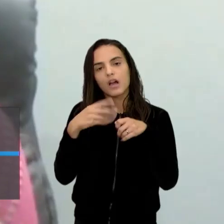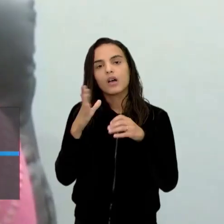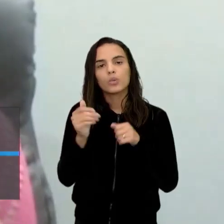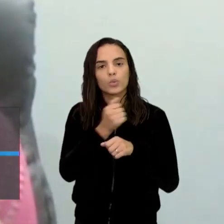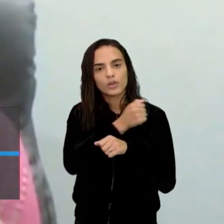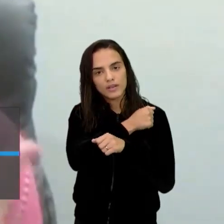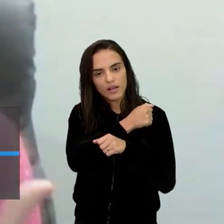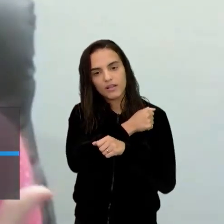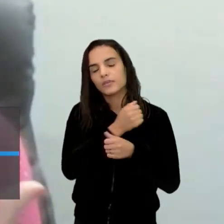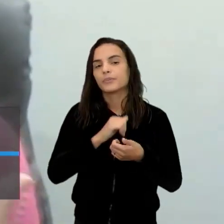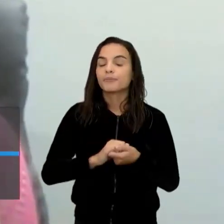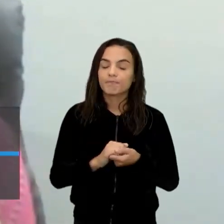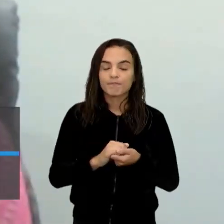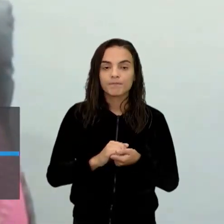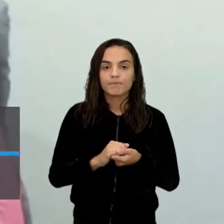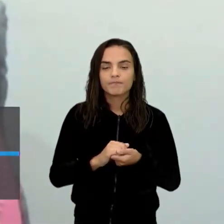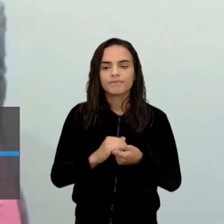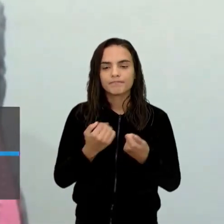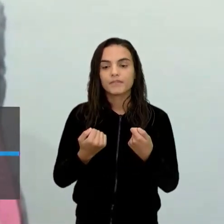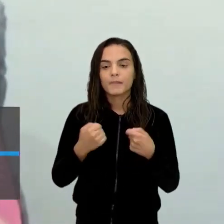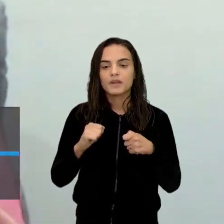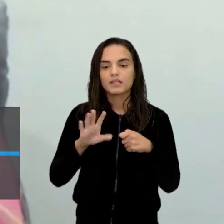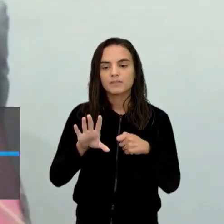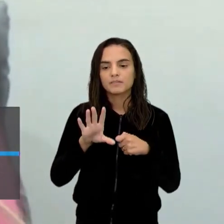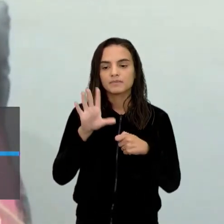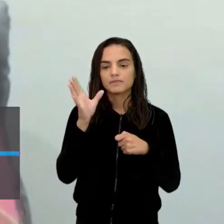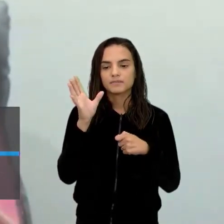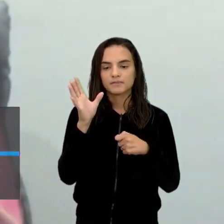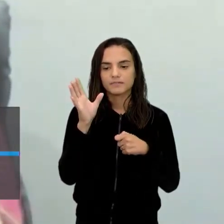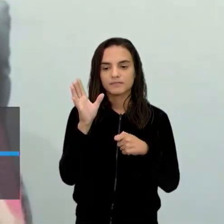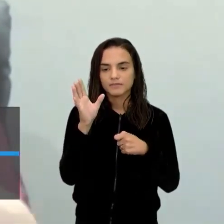alunos. Essa oferta deve acontecer